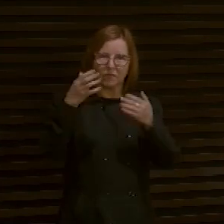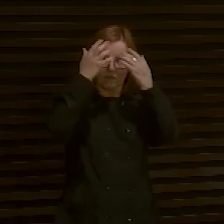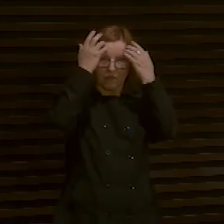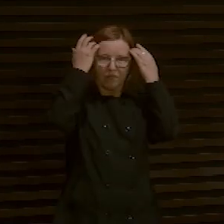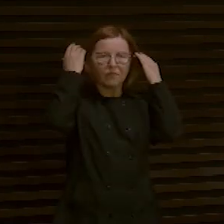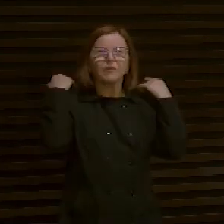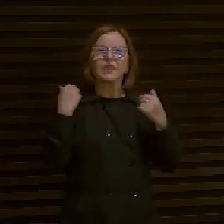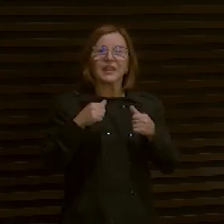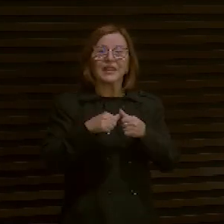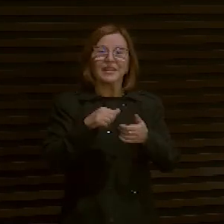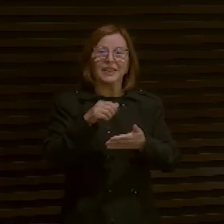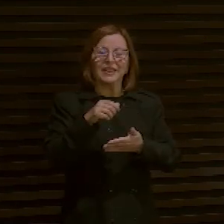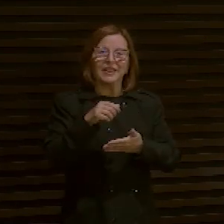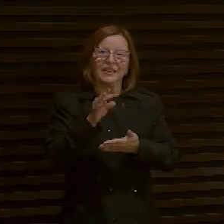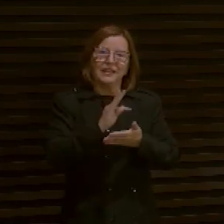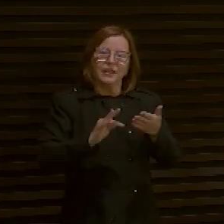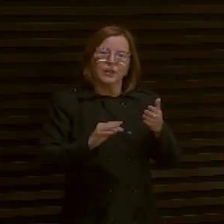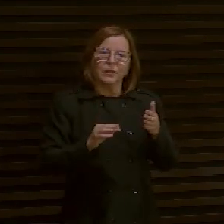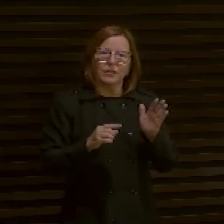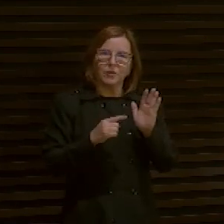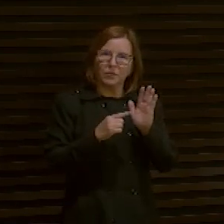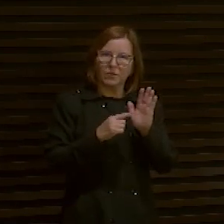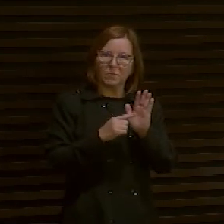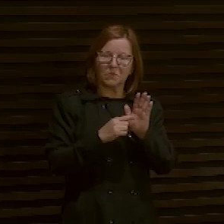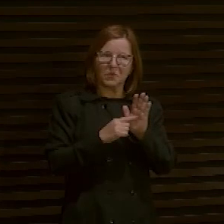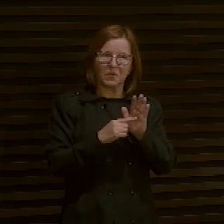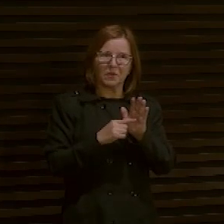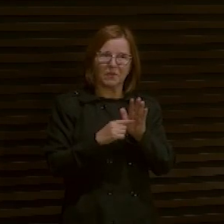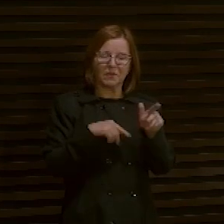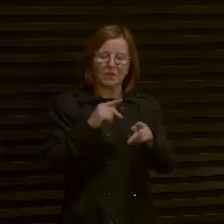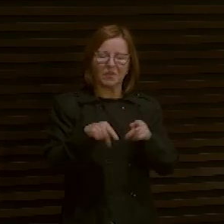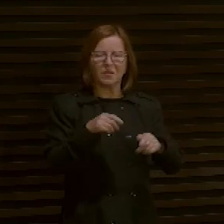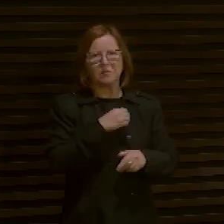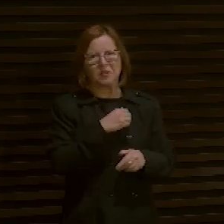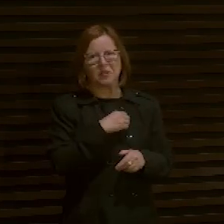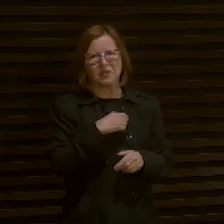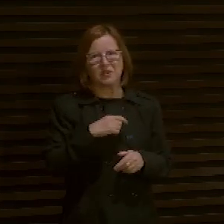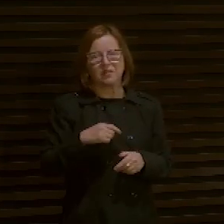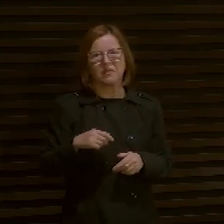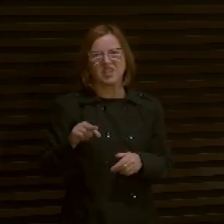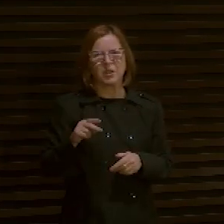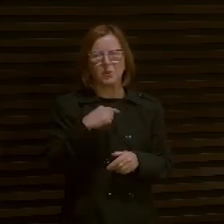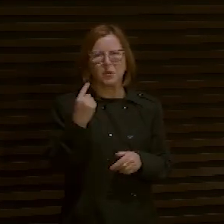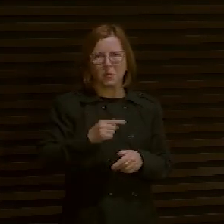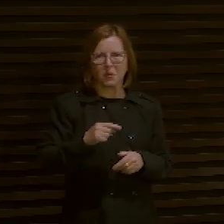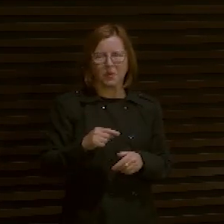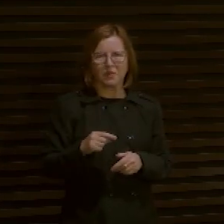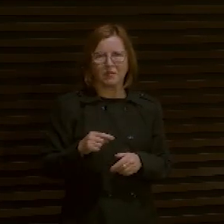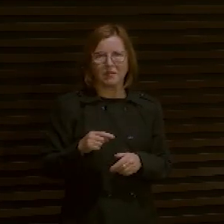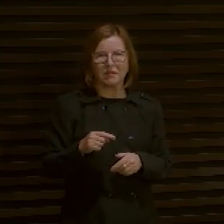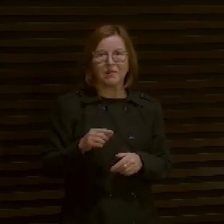mostra que Deus usa pecadores caídos, como nós e como os leprosos, unicamente para a sua